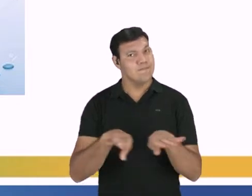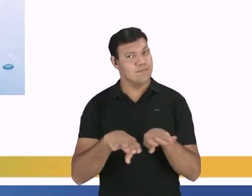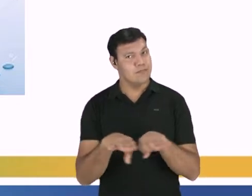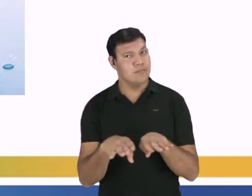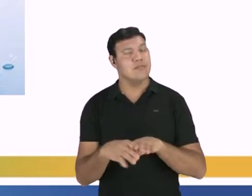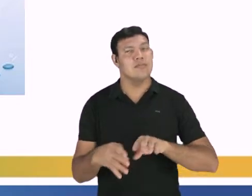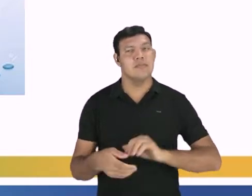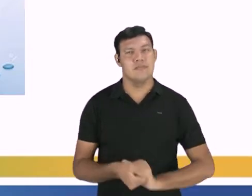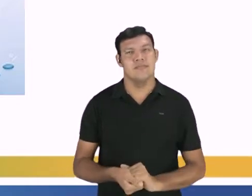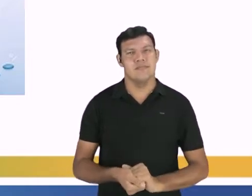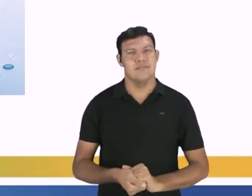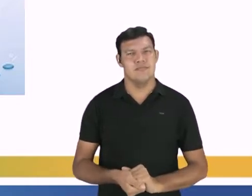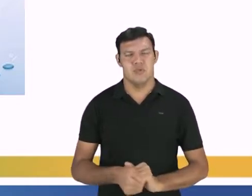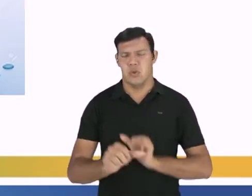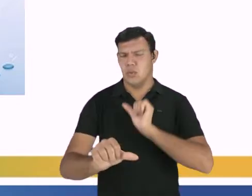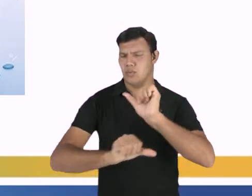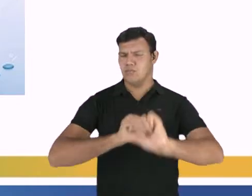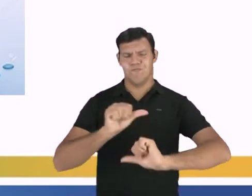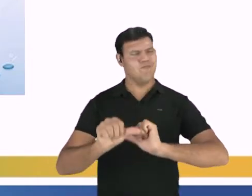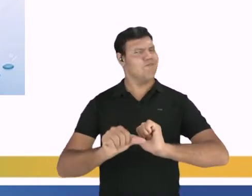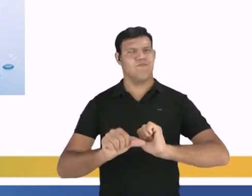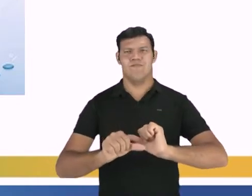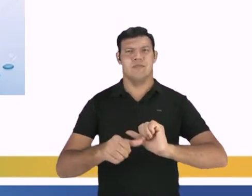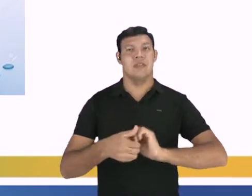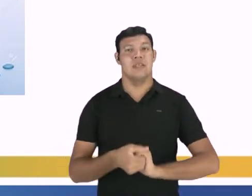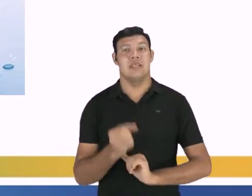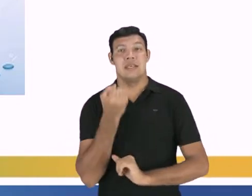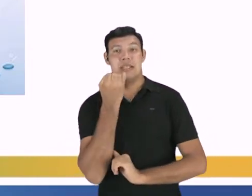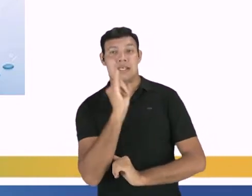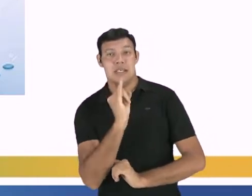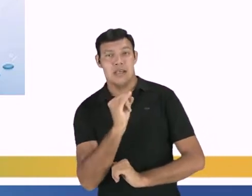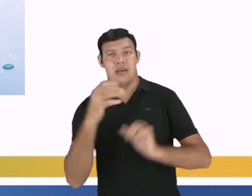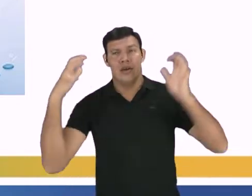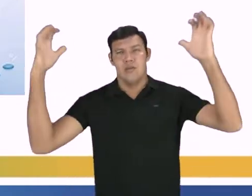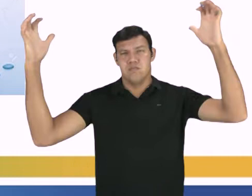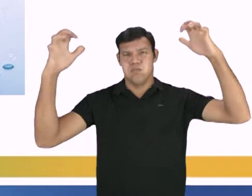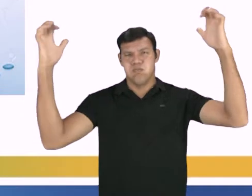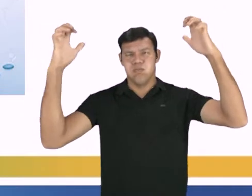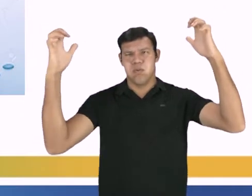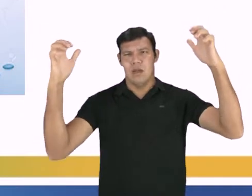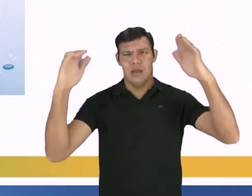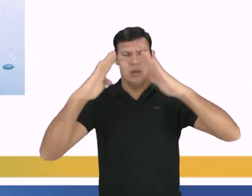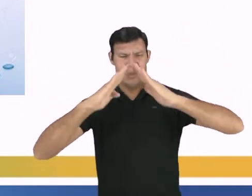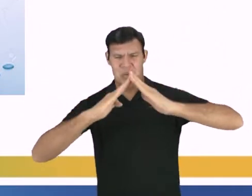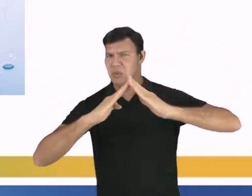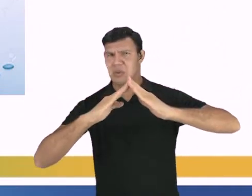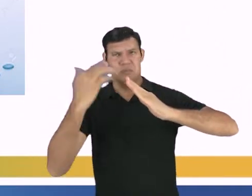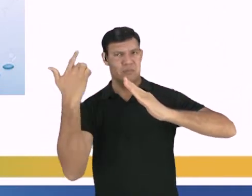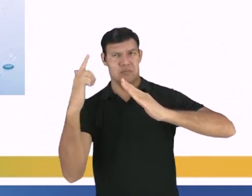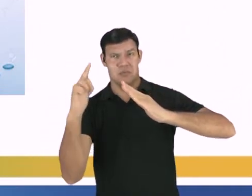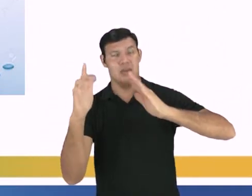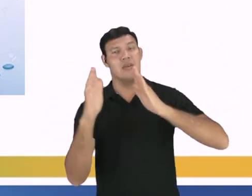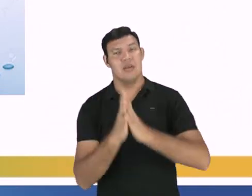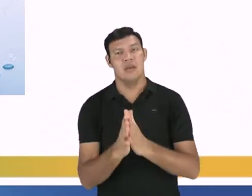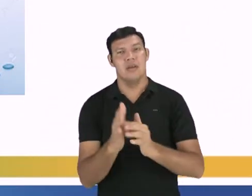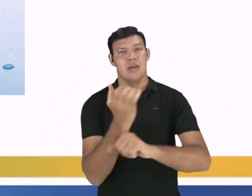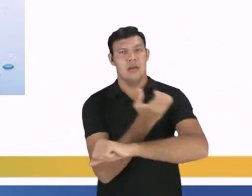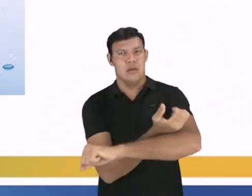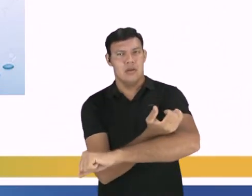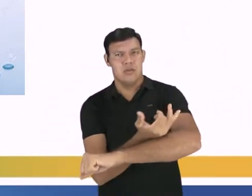não pode ser mudado. Se chove e não tem nenhuma cobertura, a grama fica assim, molhada. Posso